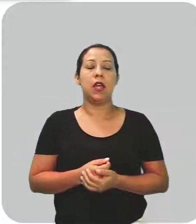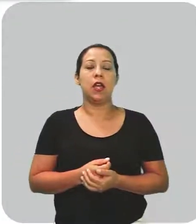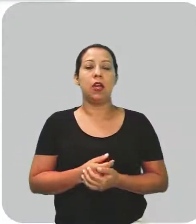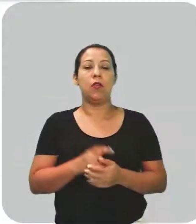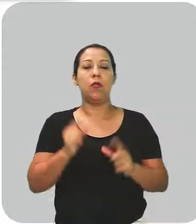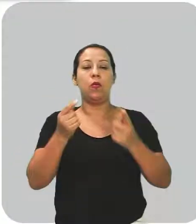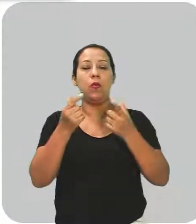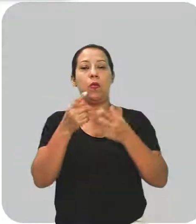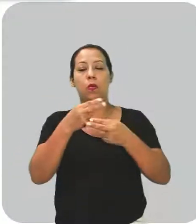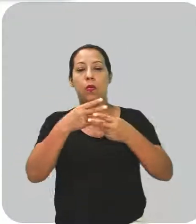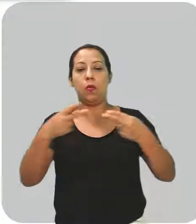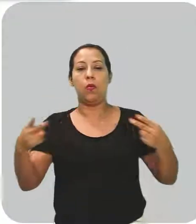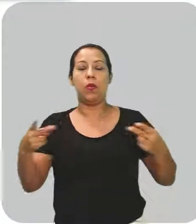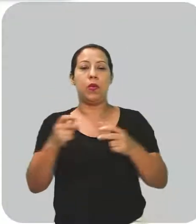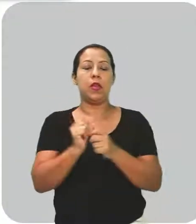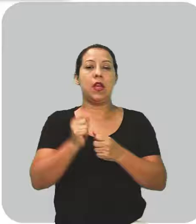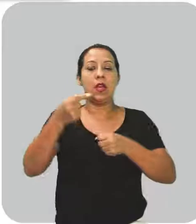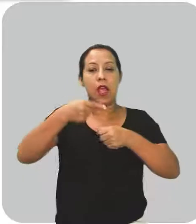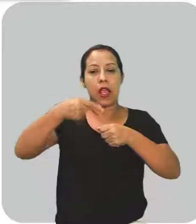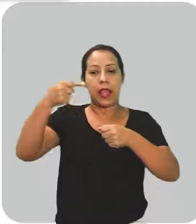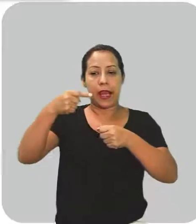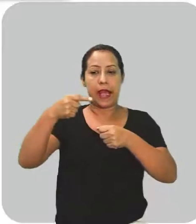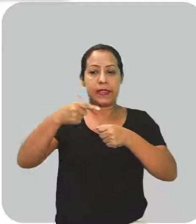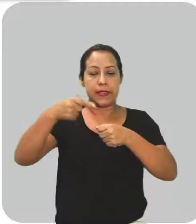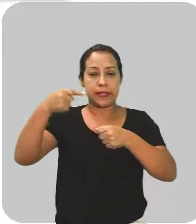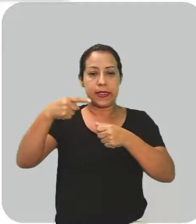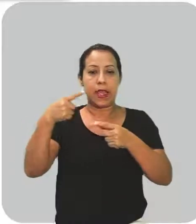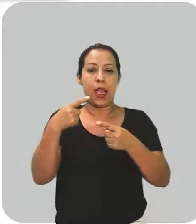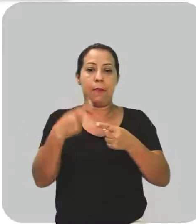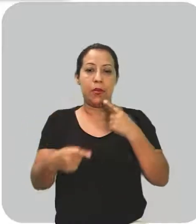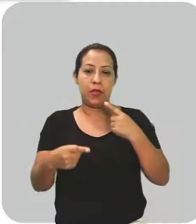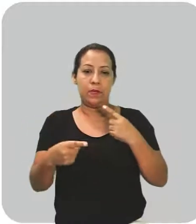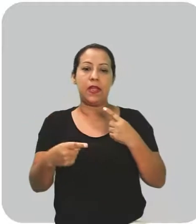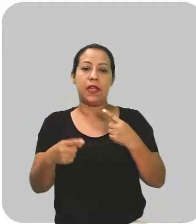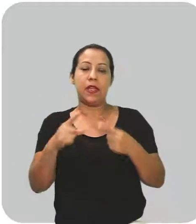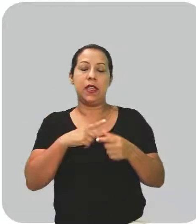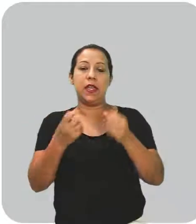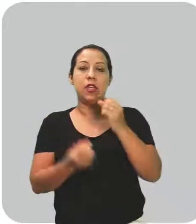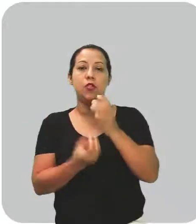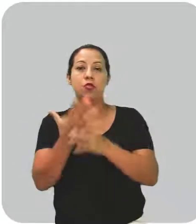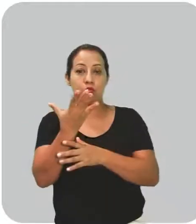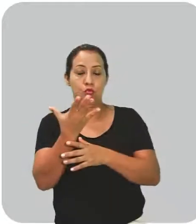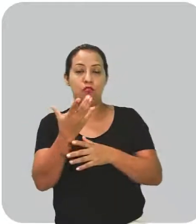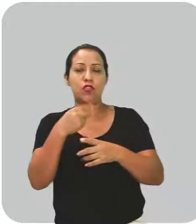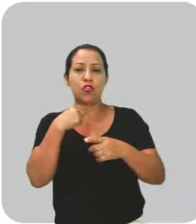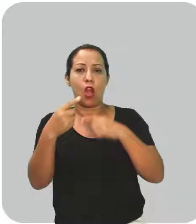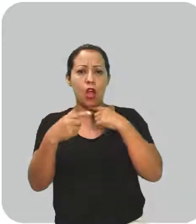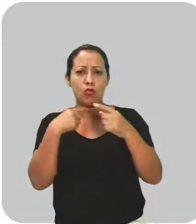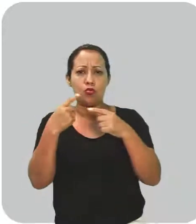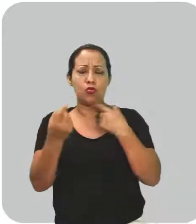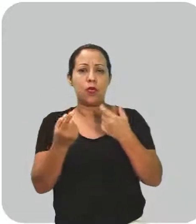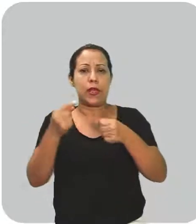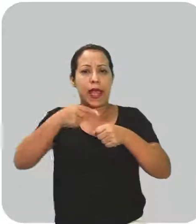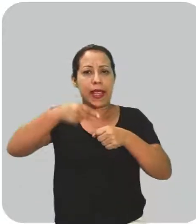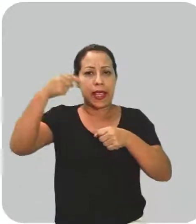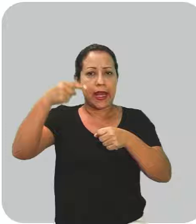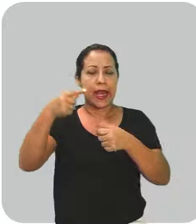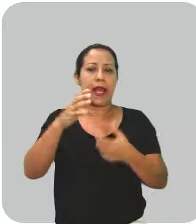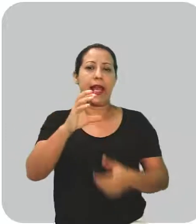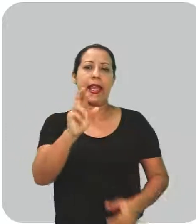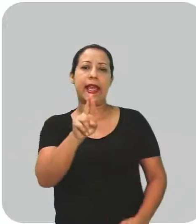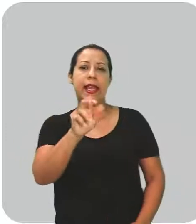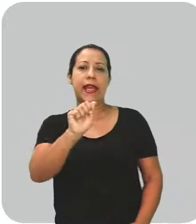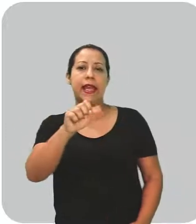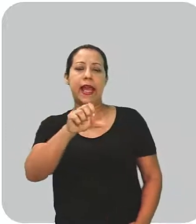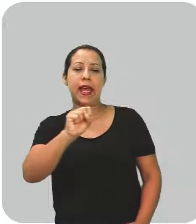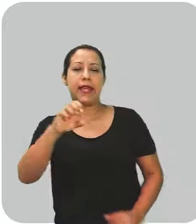dúvidas quanto à ocorrência da crase, correto? Vamos lá, então, vamos para a habilidade da aula.